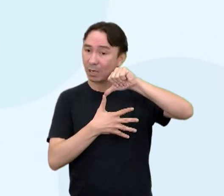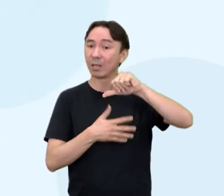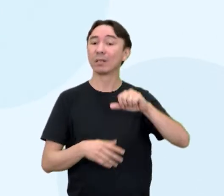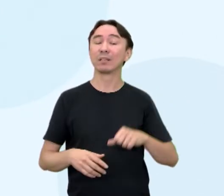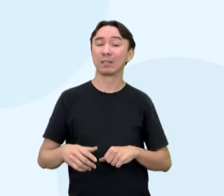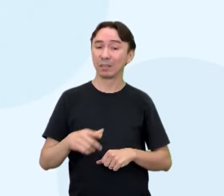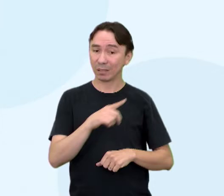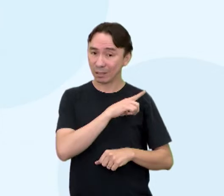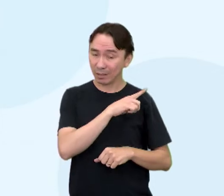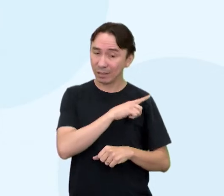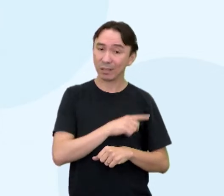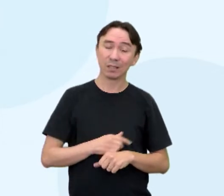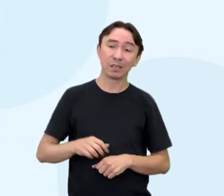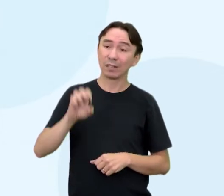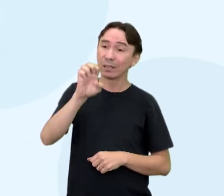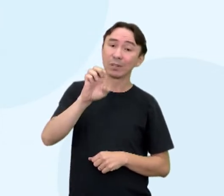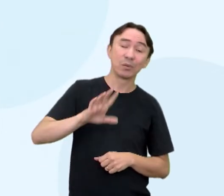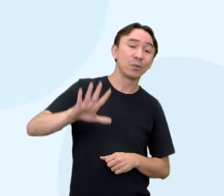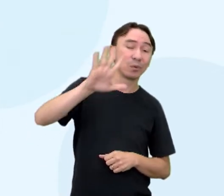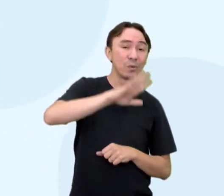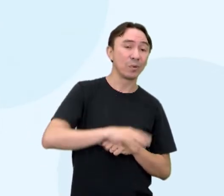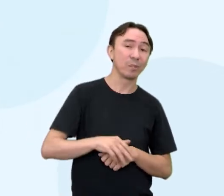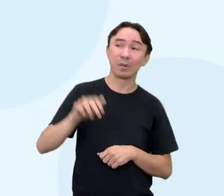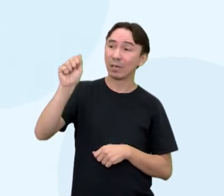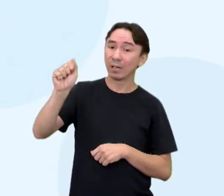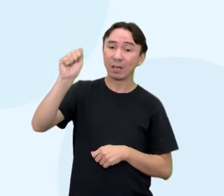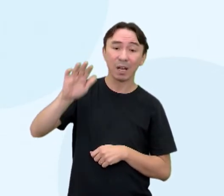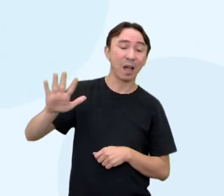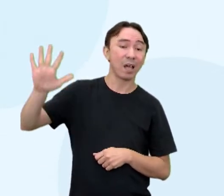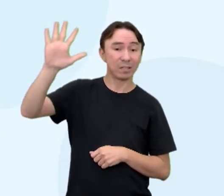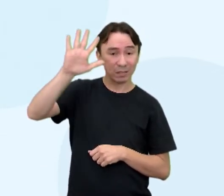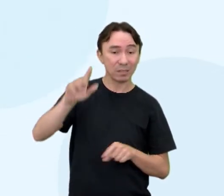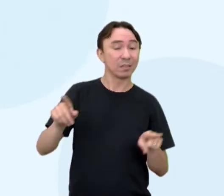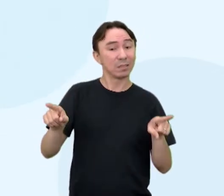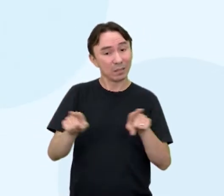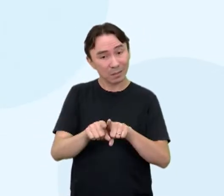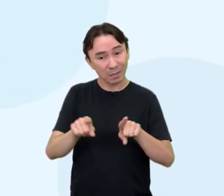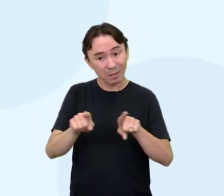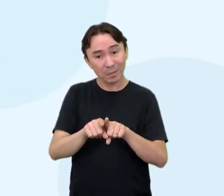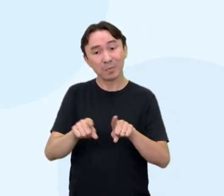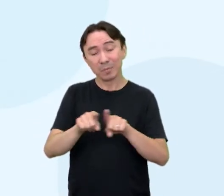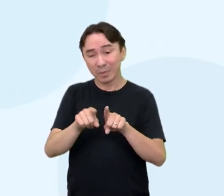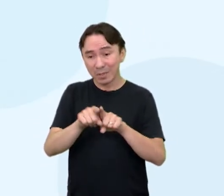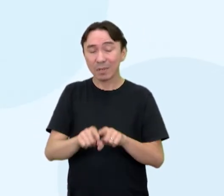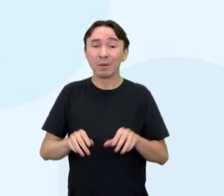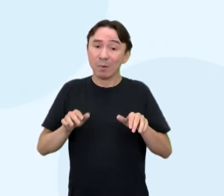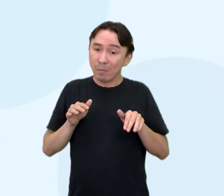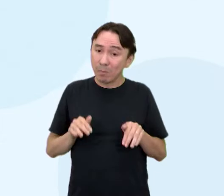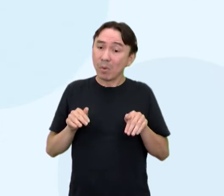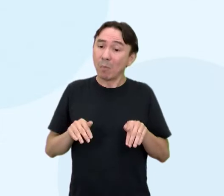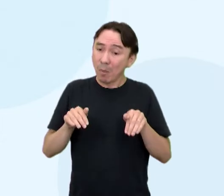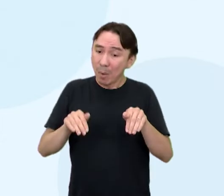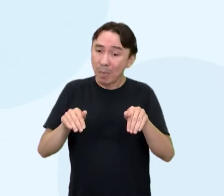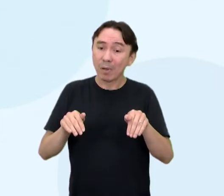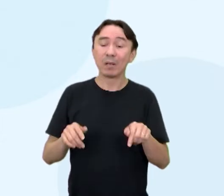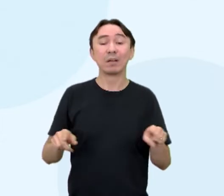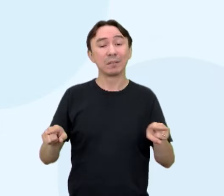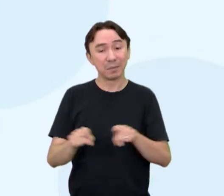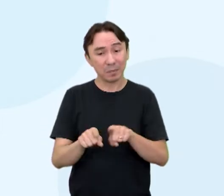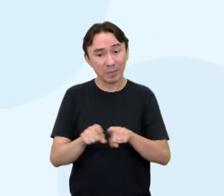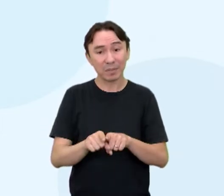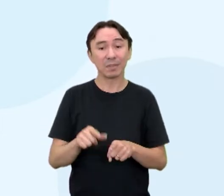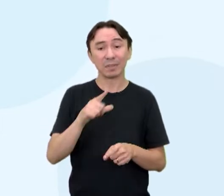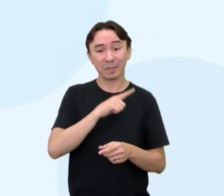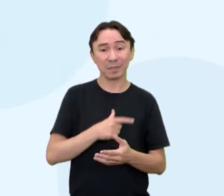aí também a região da Ásia e também a região da Oceania. E é onde se encontra lá o Círculo do Fogo